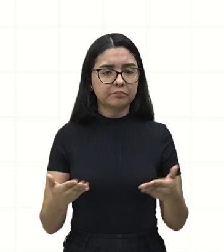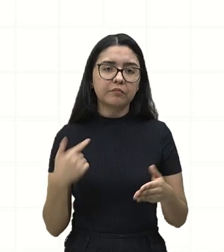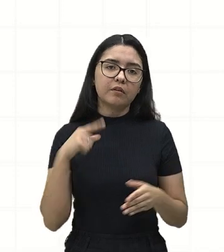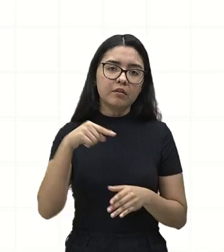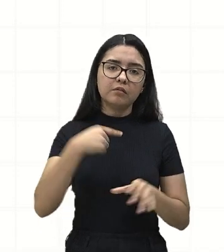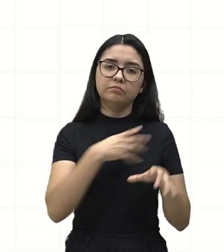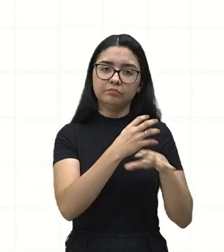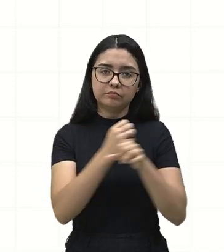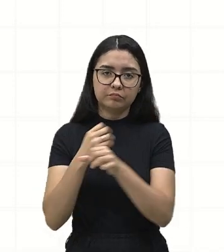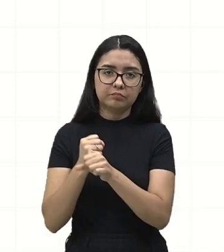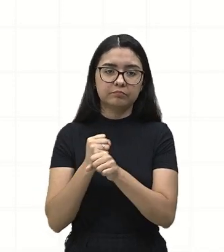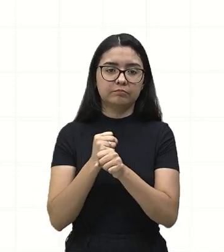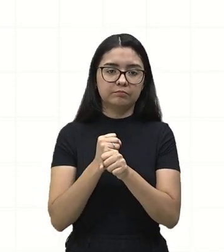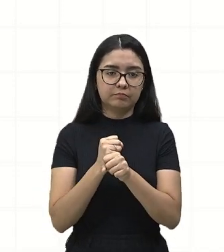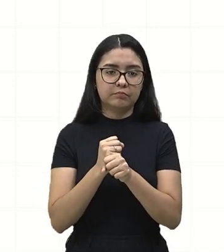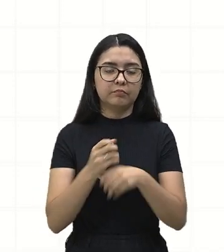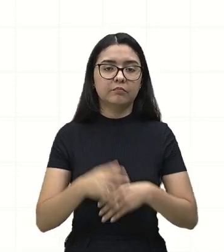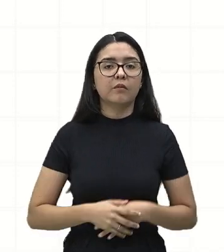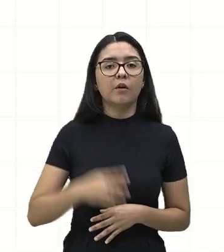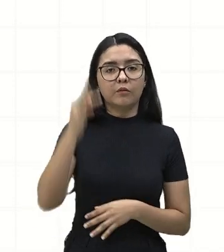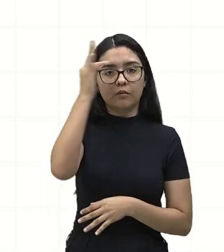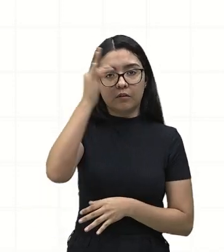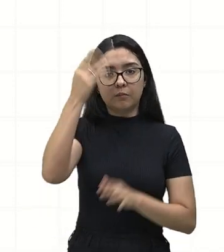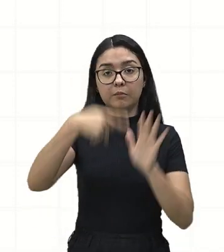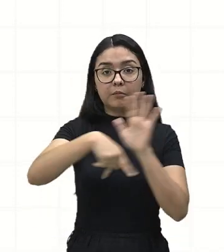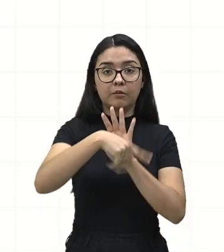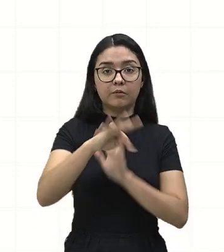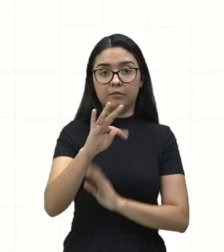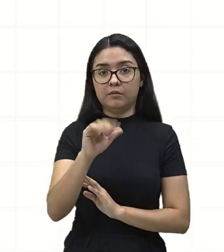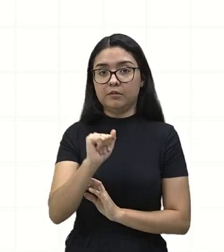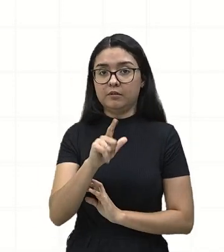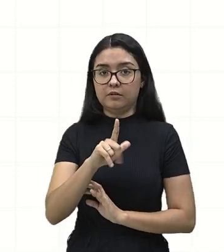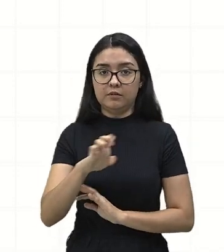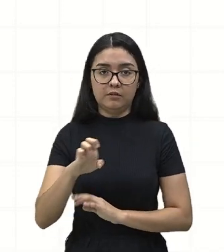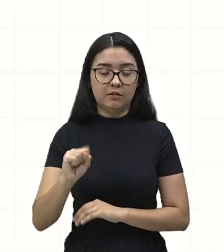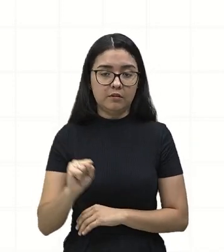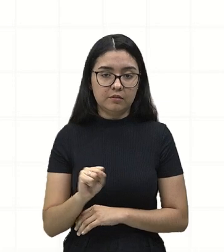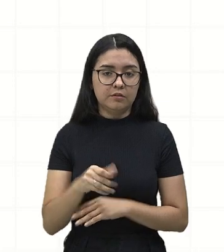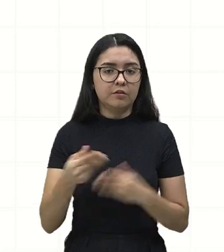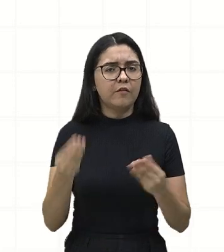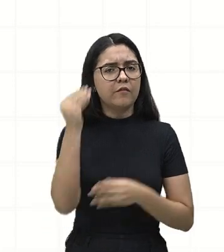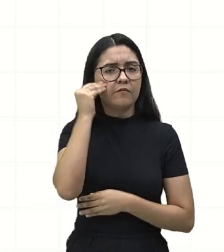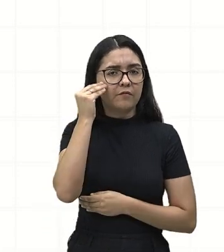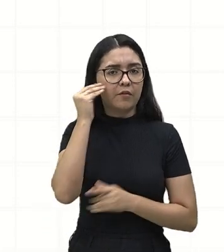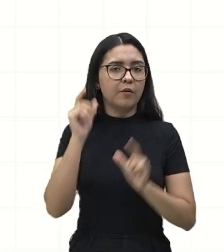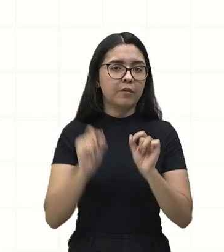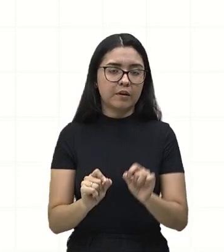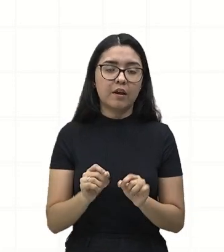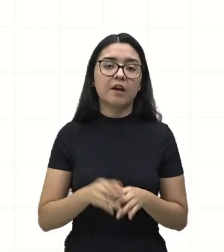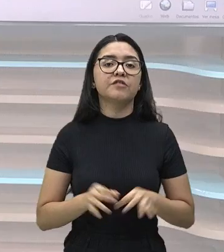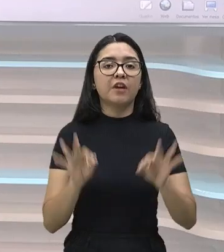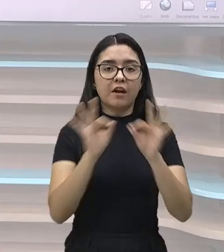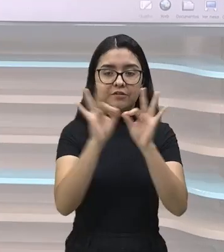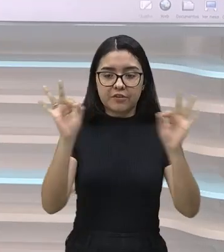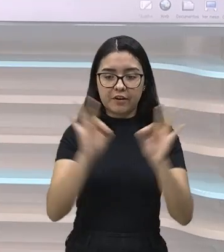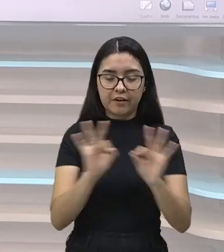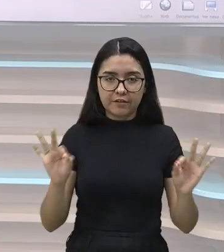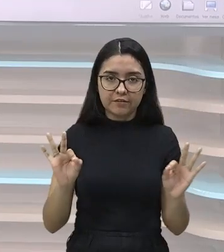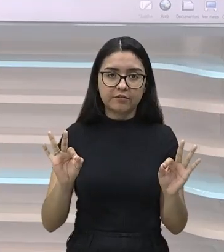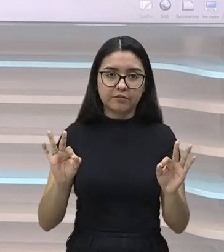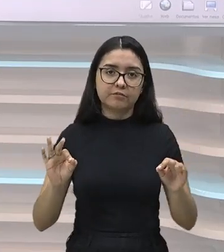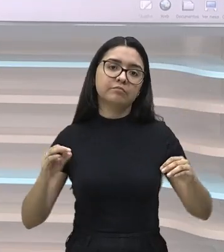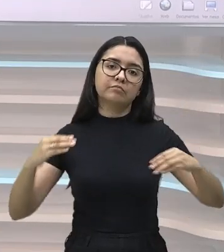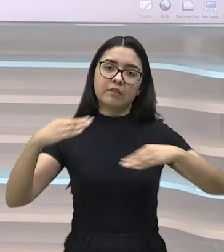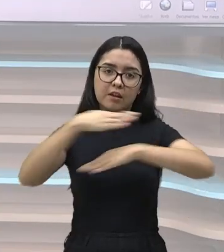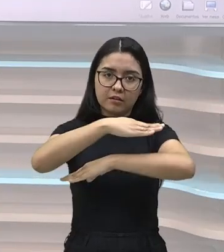isso. O teorema de Tales, eu vou estar olhando as retas que são paralelas e quem serão